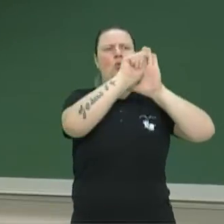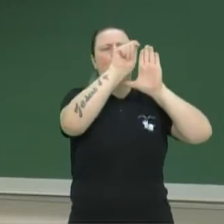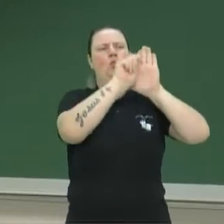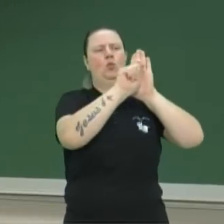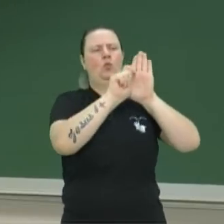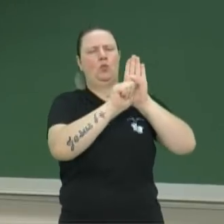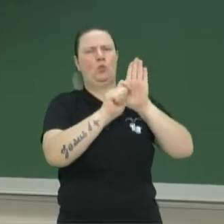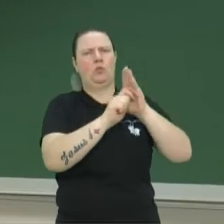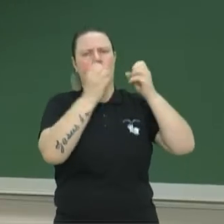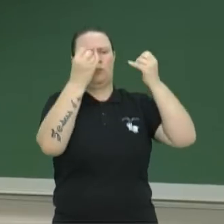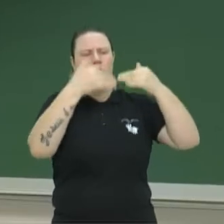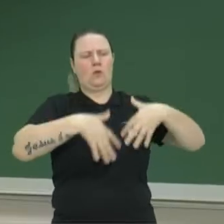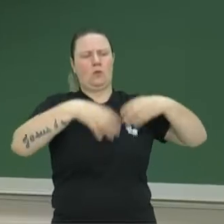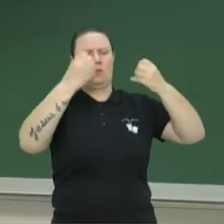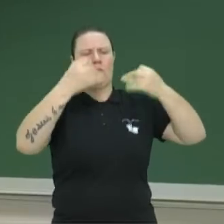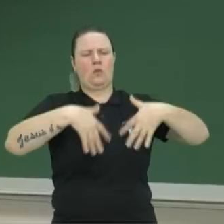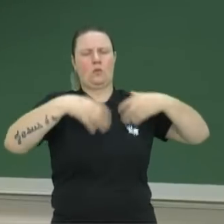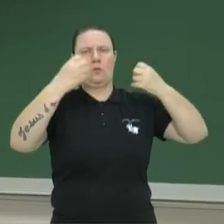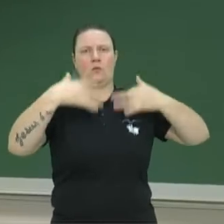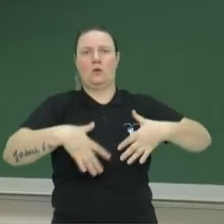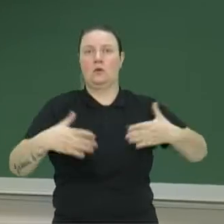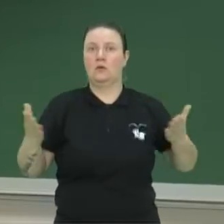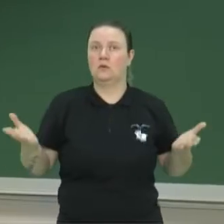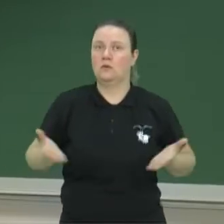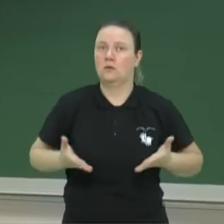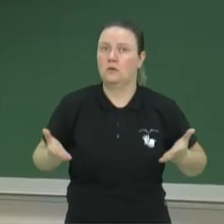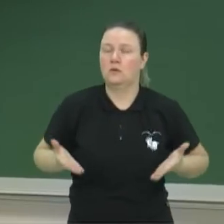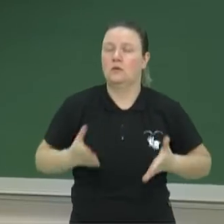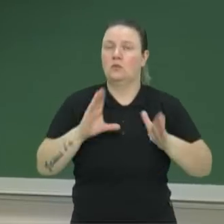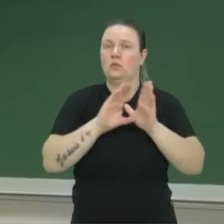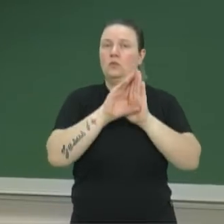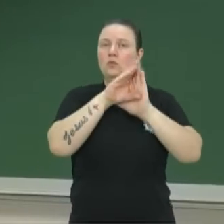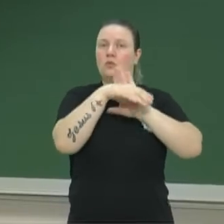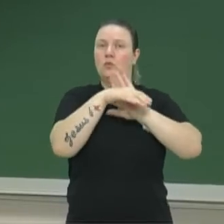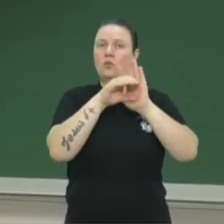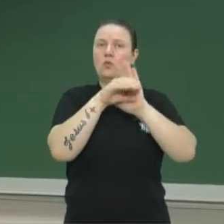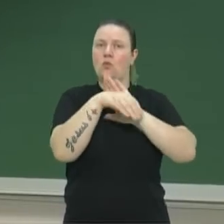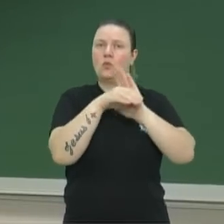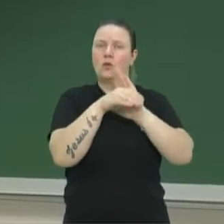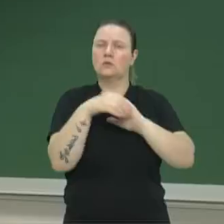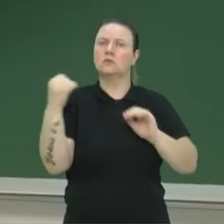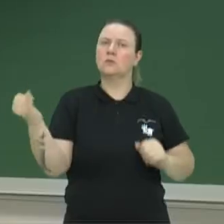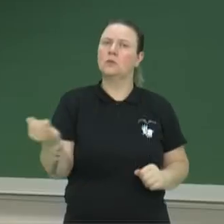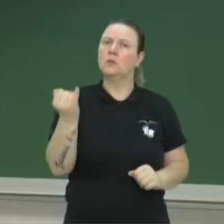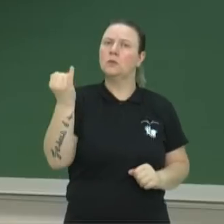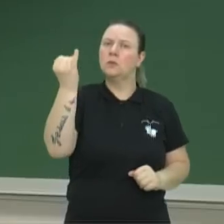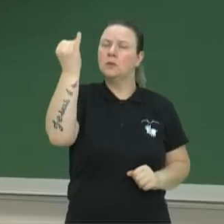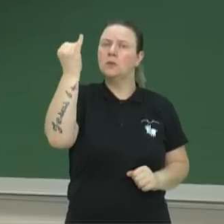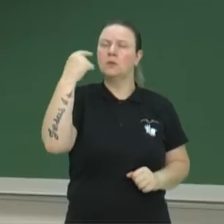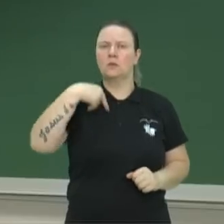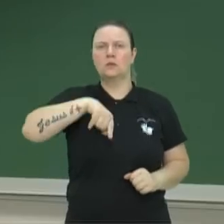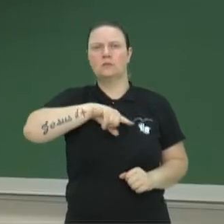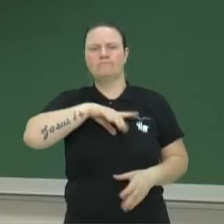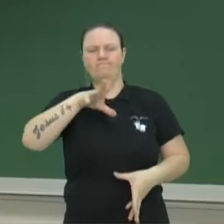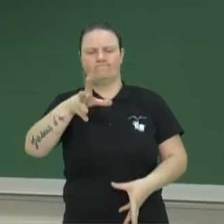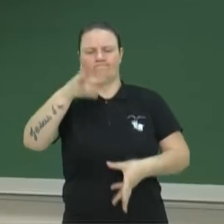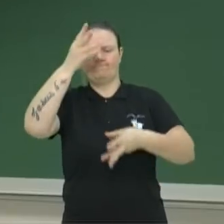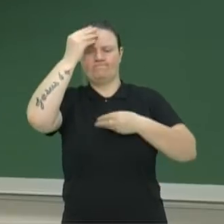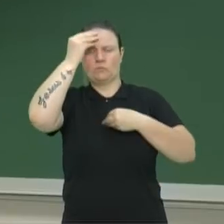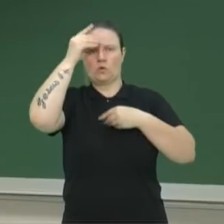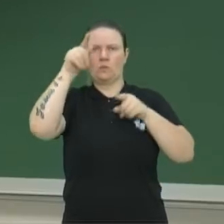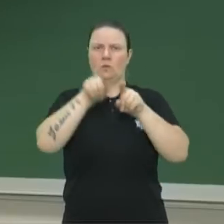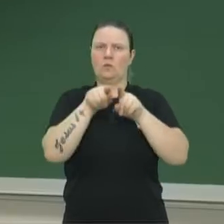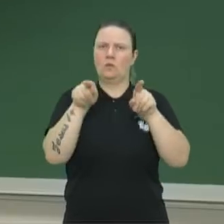mesmo? É? Então, nós vamos trabalhar agora alguns conceitos importantes, né? Para a nossa compreensão